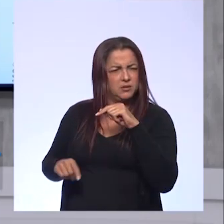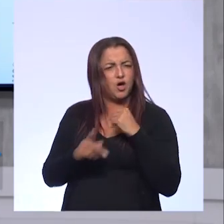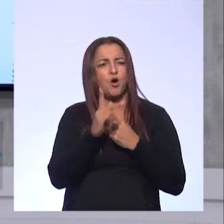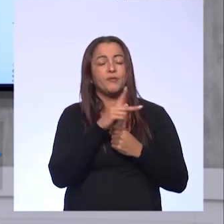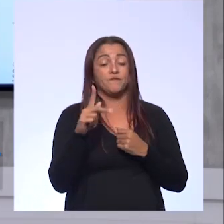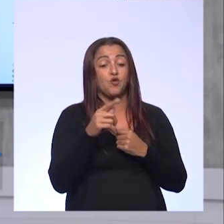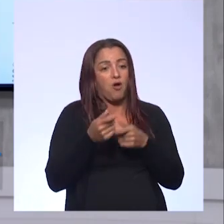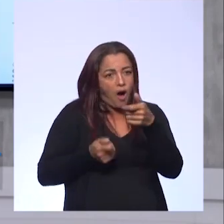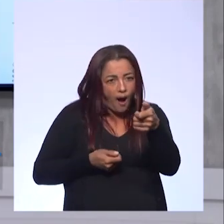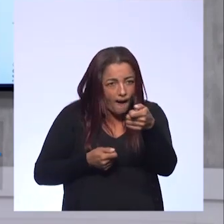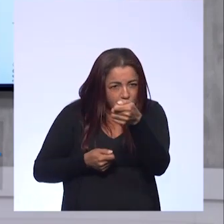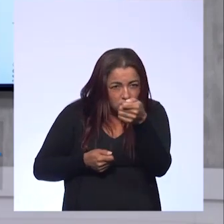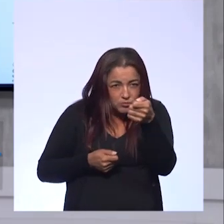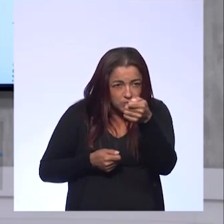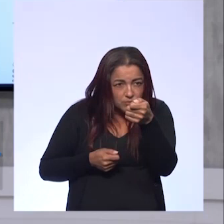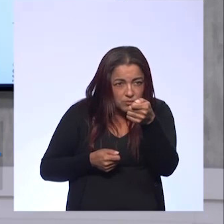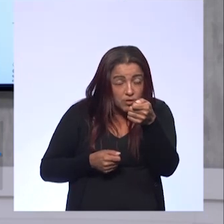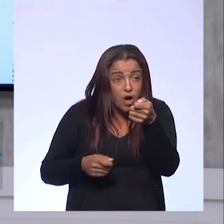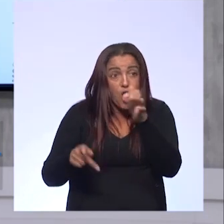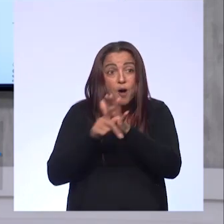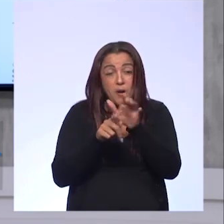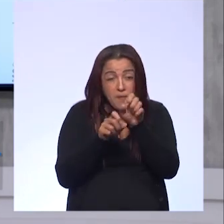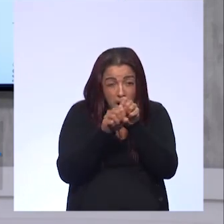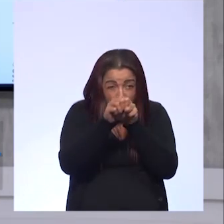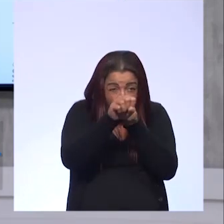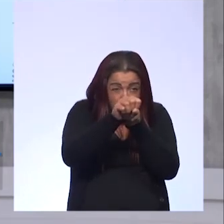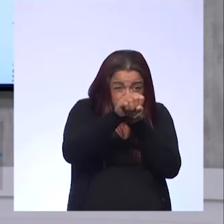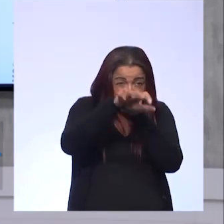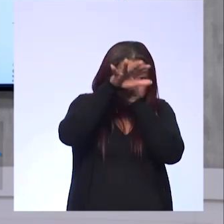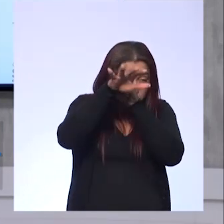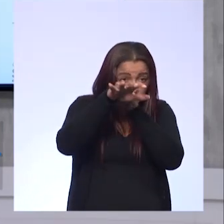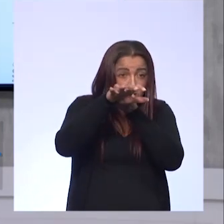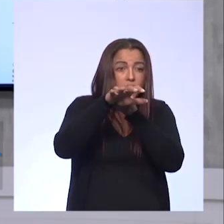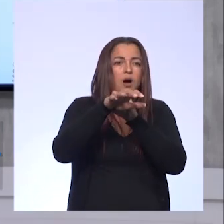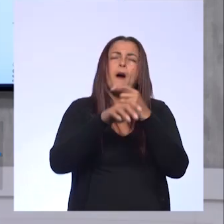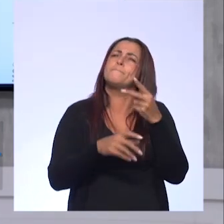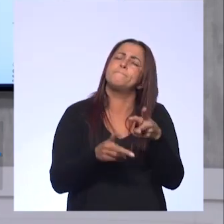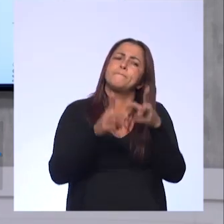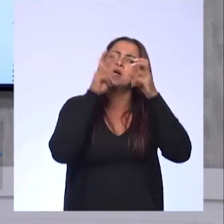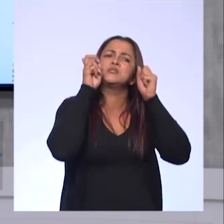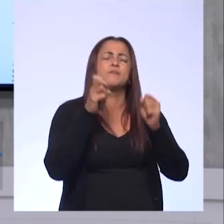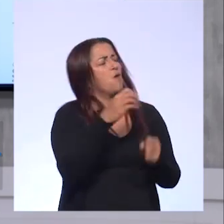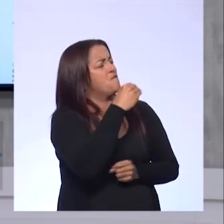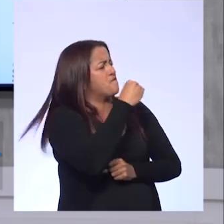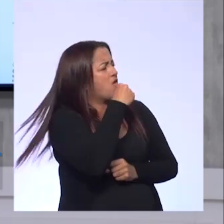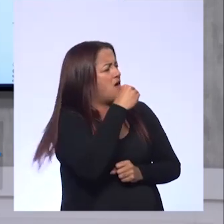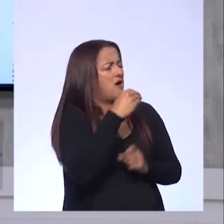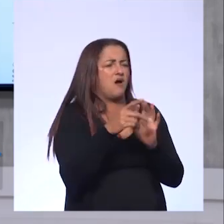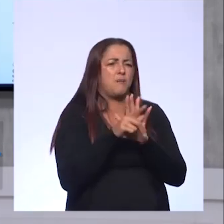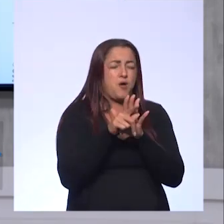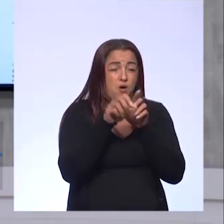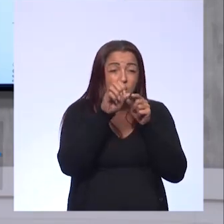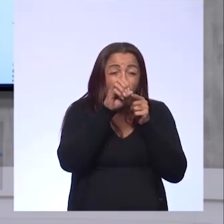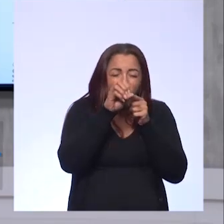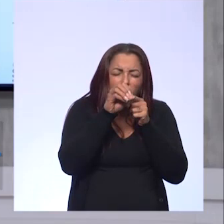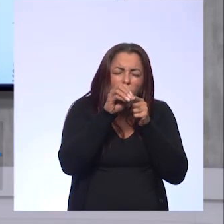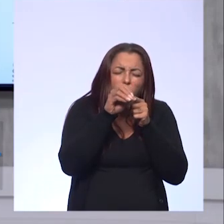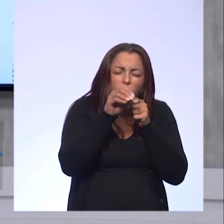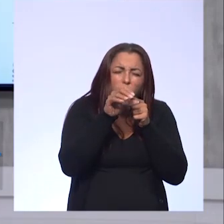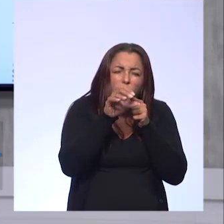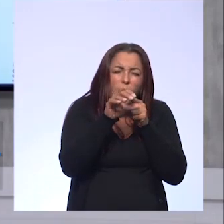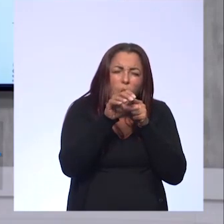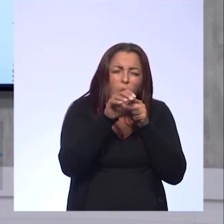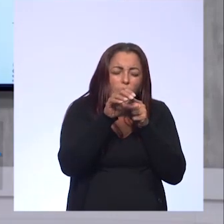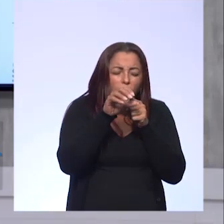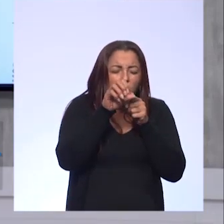apontador como esse que tá aí laser Ele percebeu que estava saindo o laser fraquinho ele foi lá Trocou as